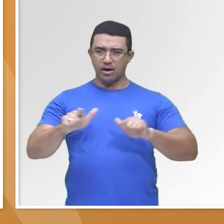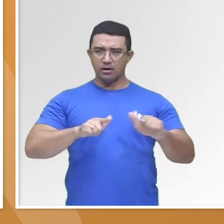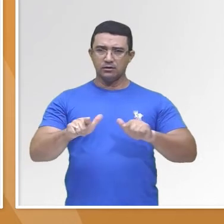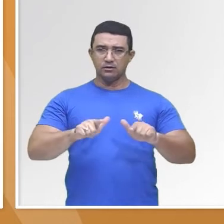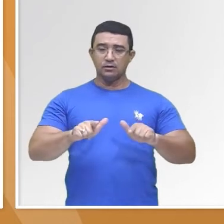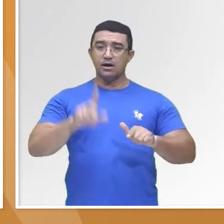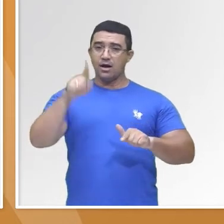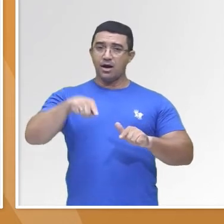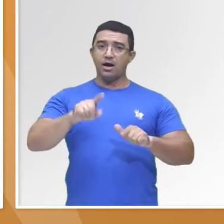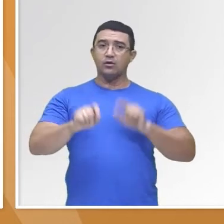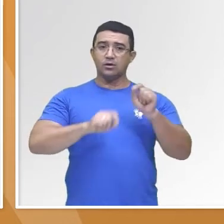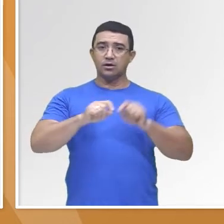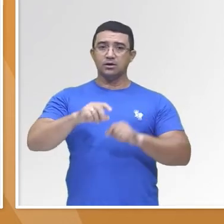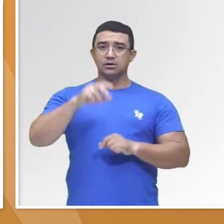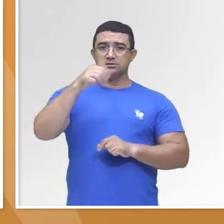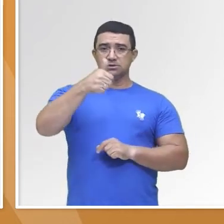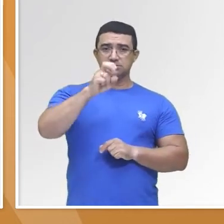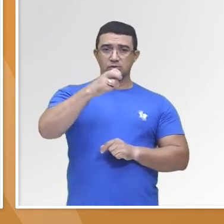Unidos é de